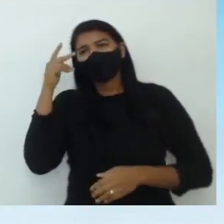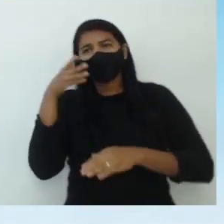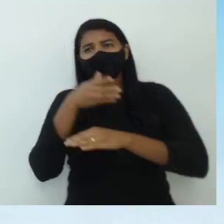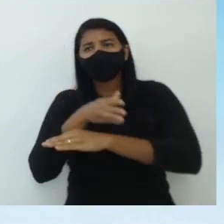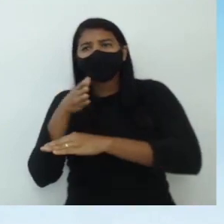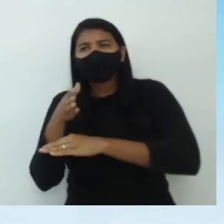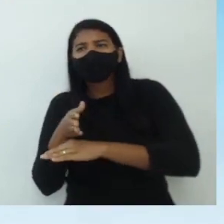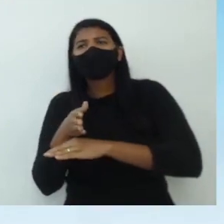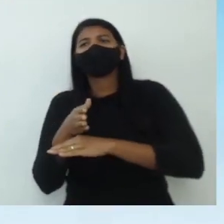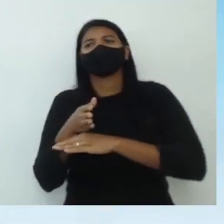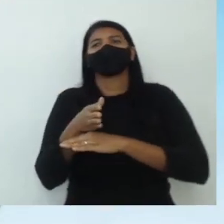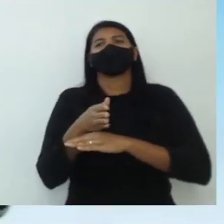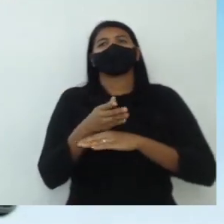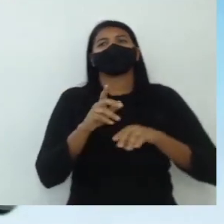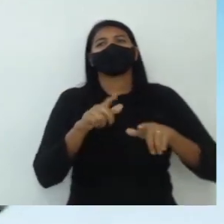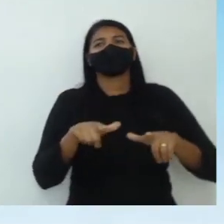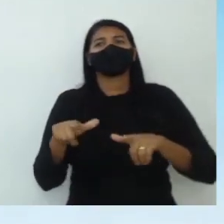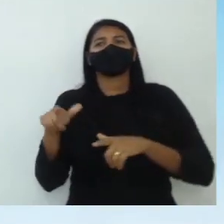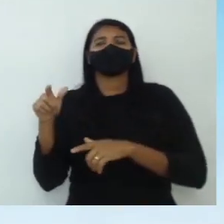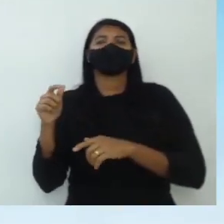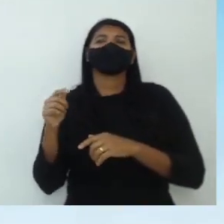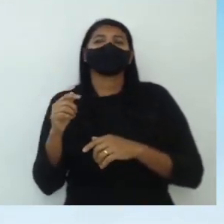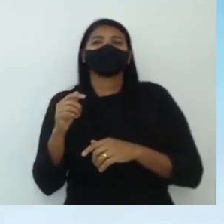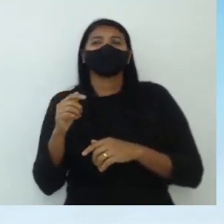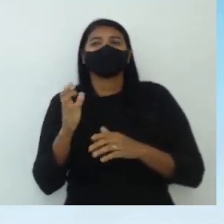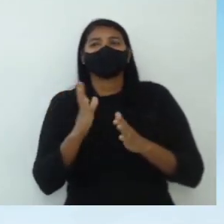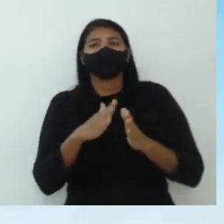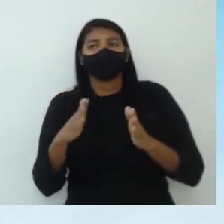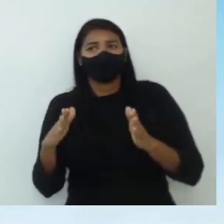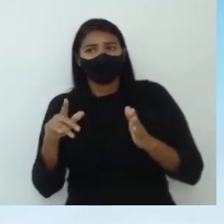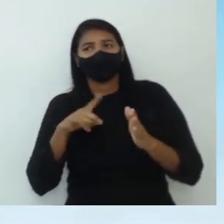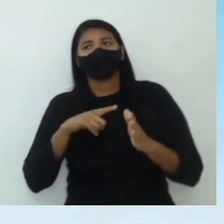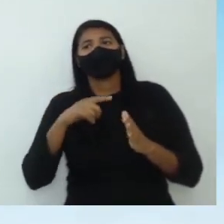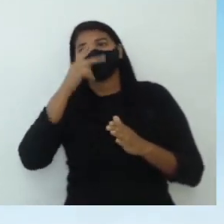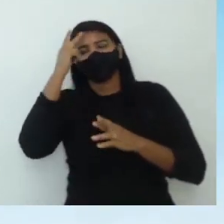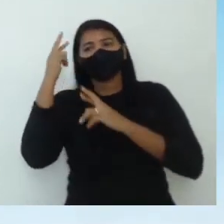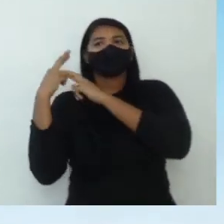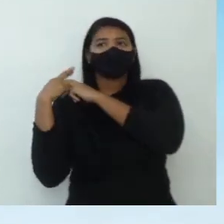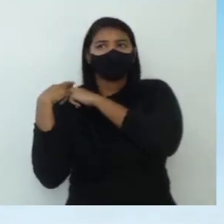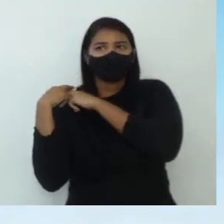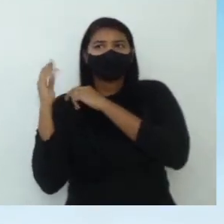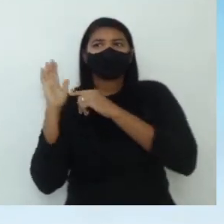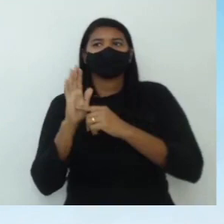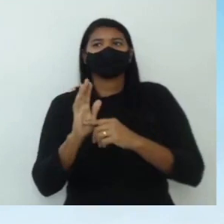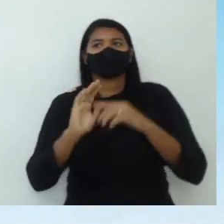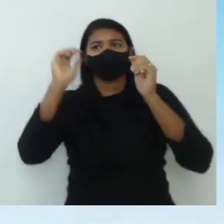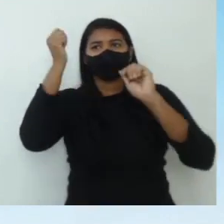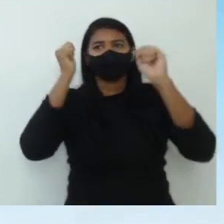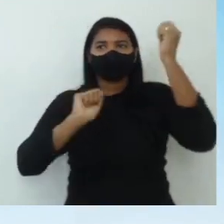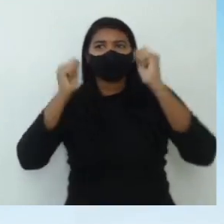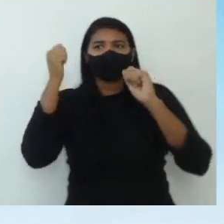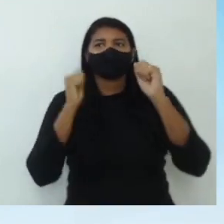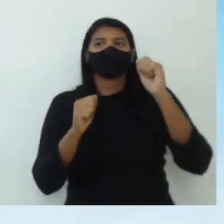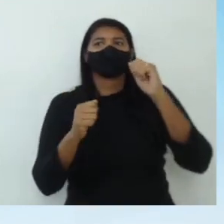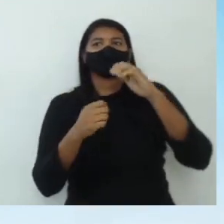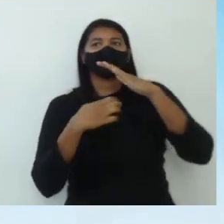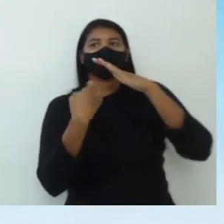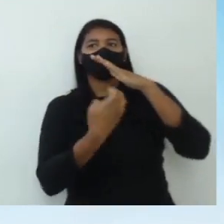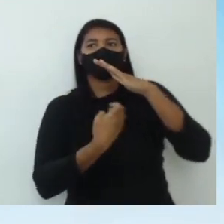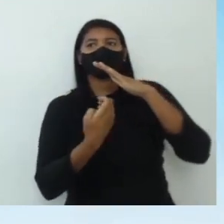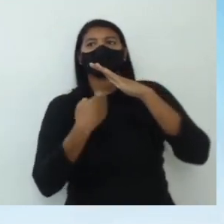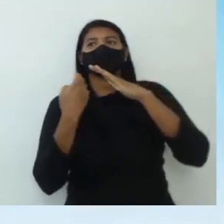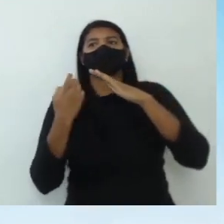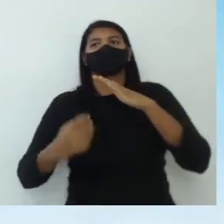degradando o meio ambiente. Em parte, a gente sabe que existem pessoas que representam indústrias, né, empresas que já têm muito dinheiro e